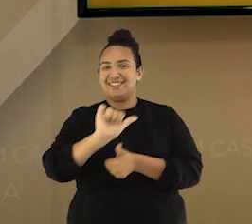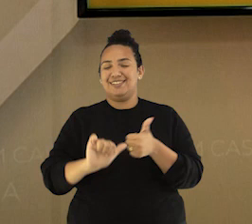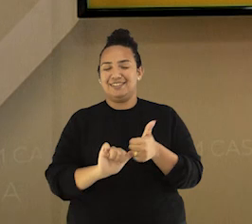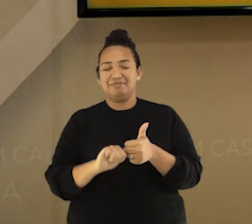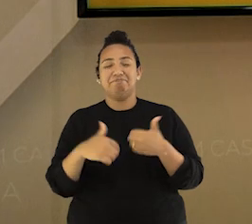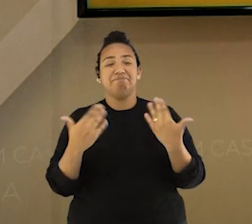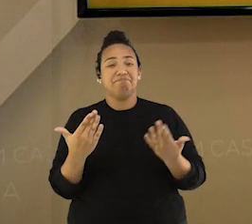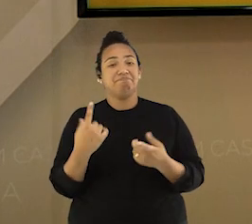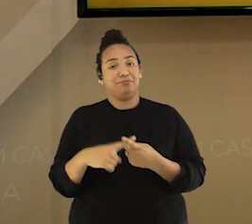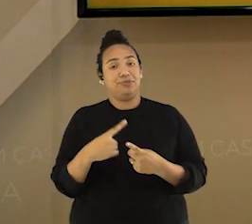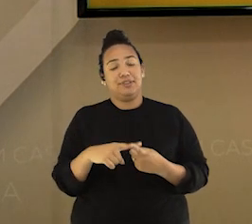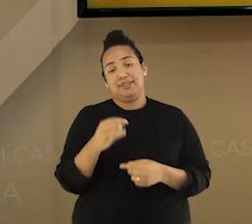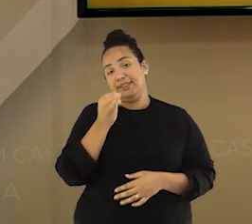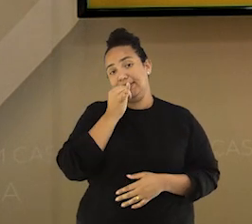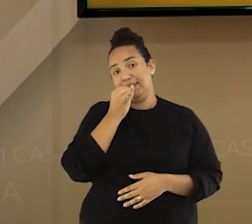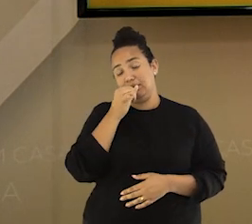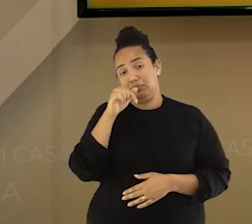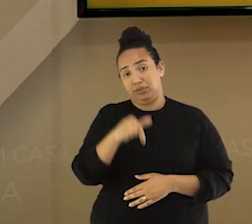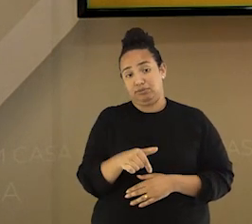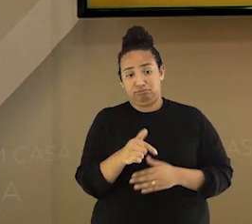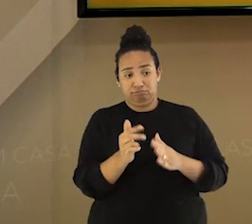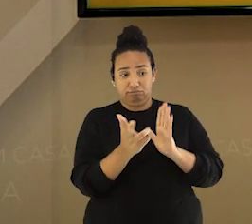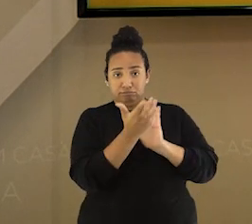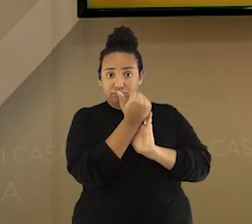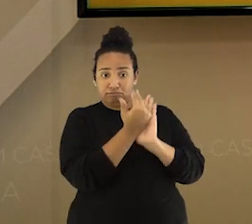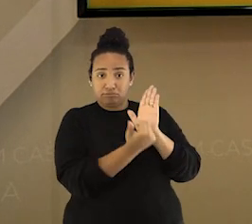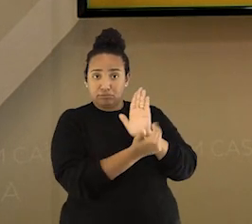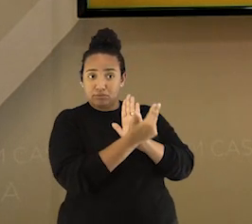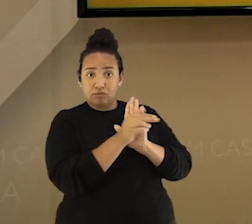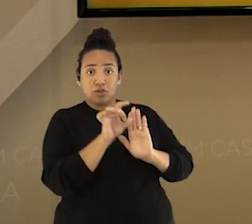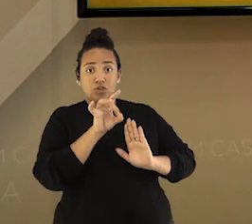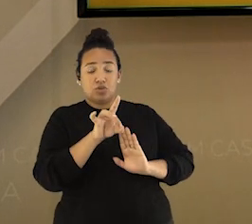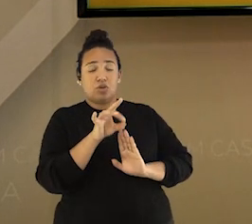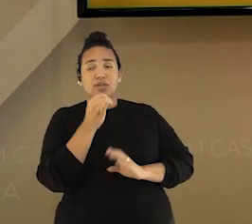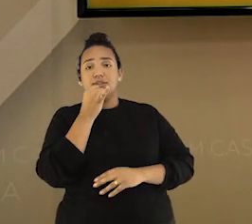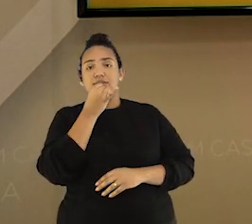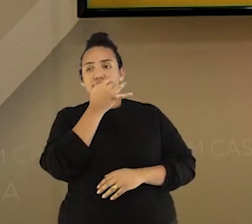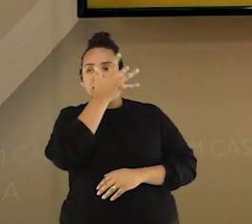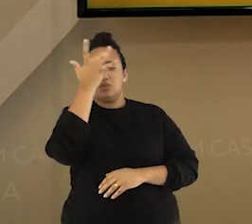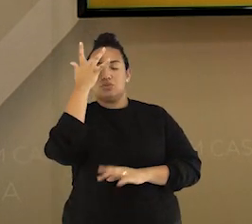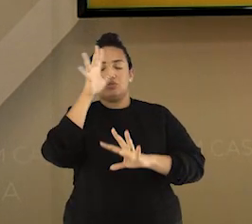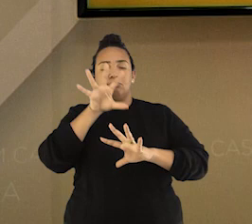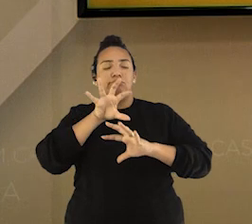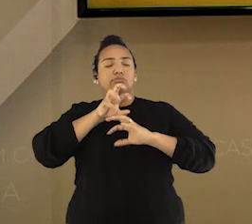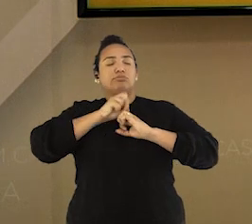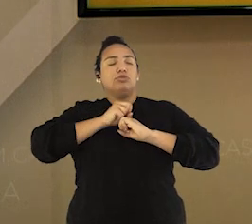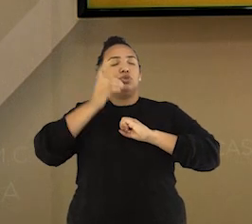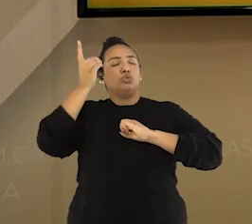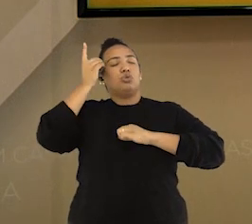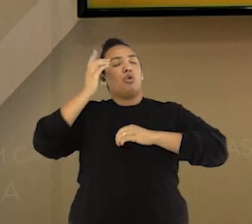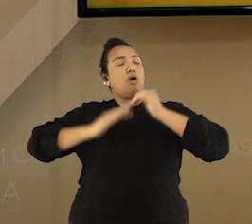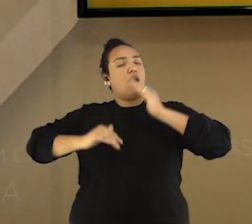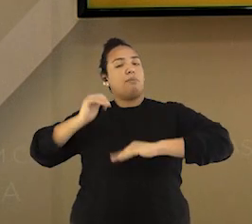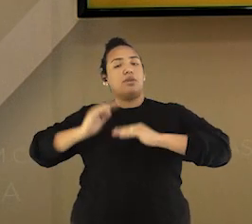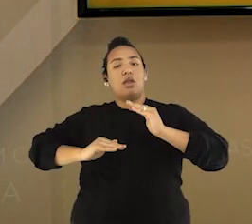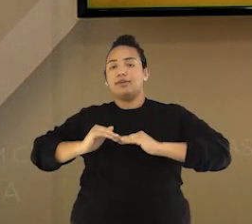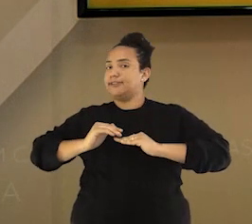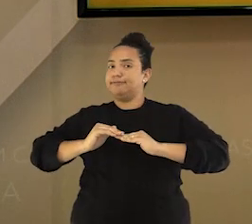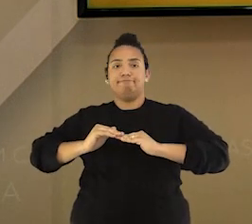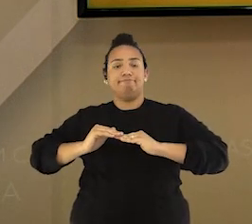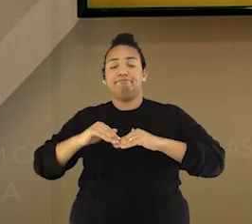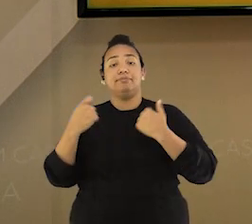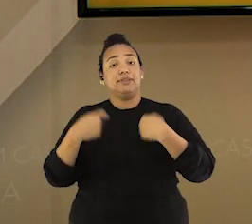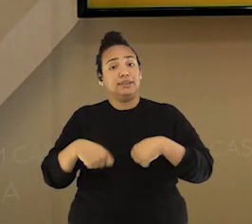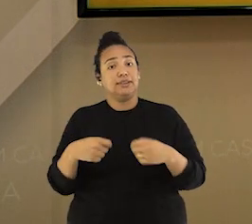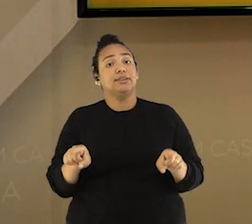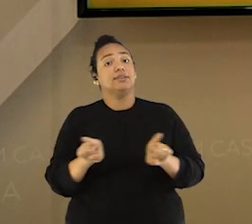a produção de uma obra de arte, ela não depende só da inspiração dos dons e das habilidades dos artistas,